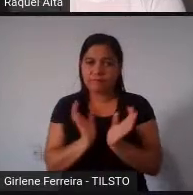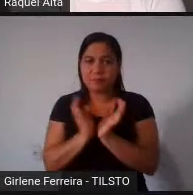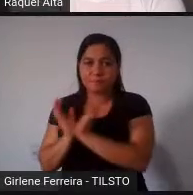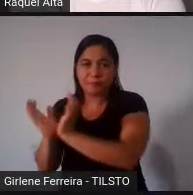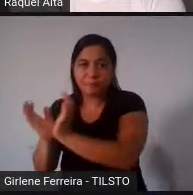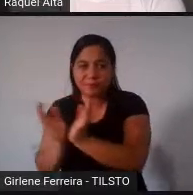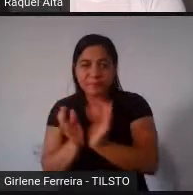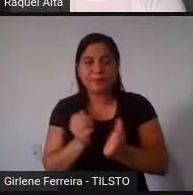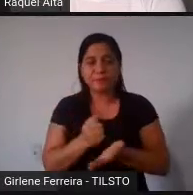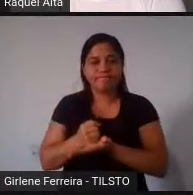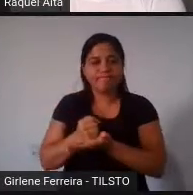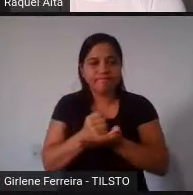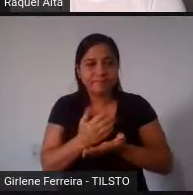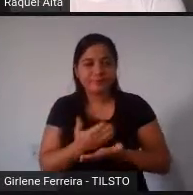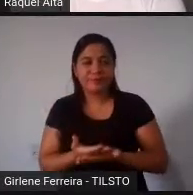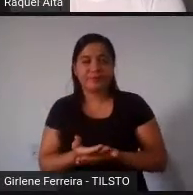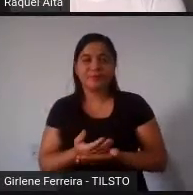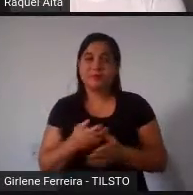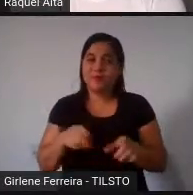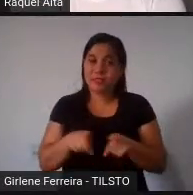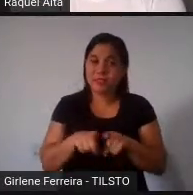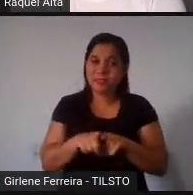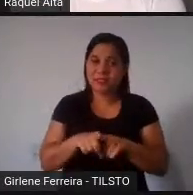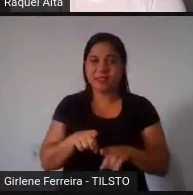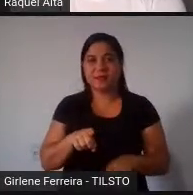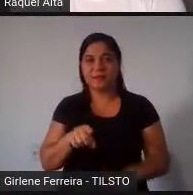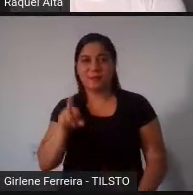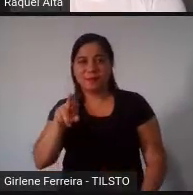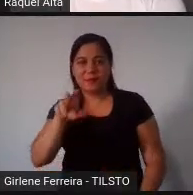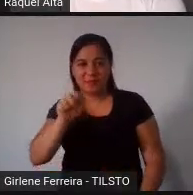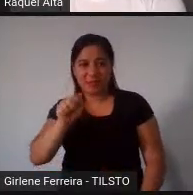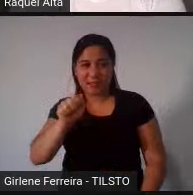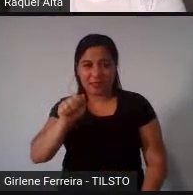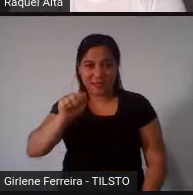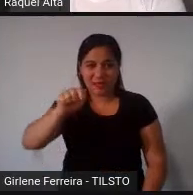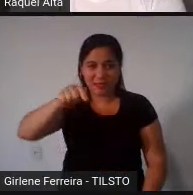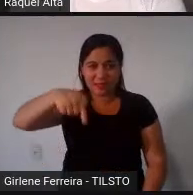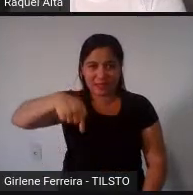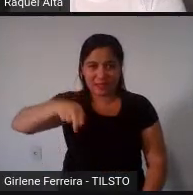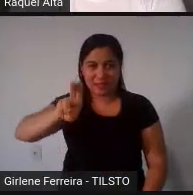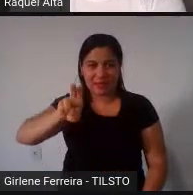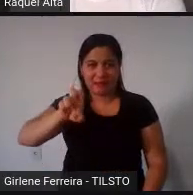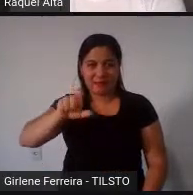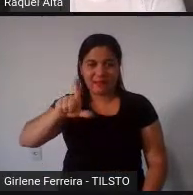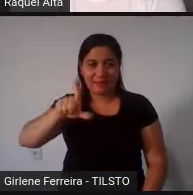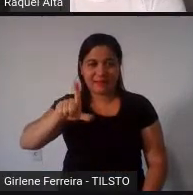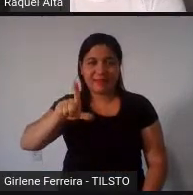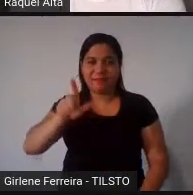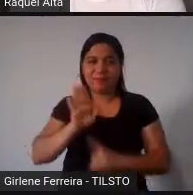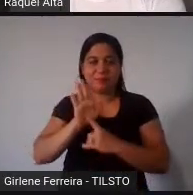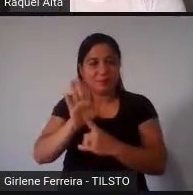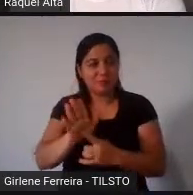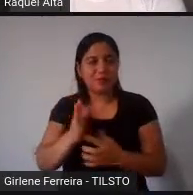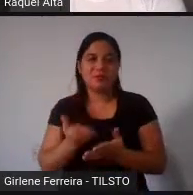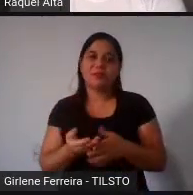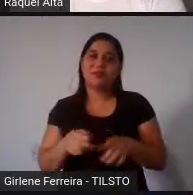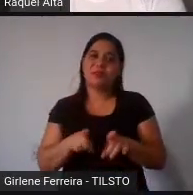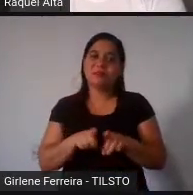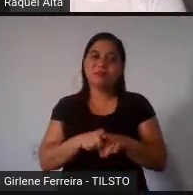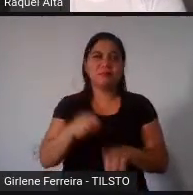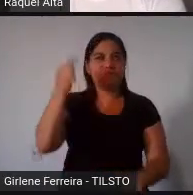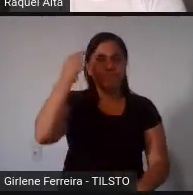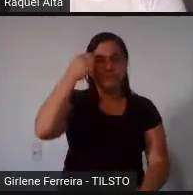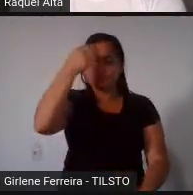Raquel comentou também, de colocar isso, de mostrar isso acontecendo, para a gente poder refletir,